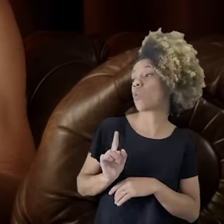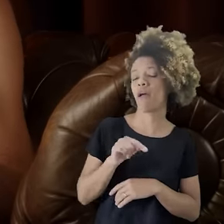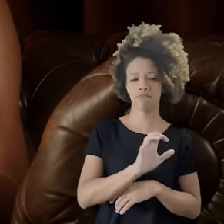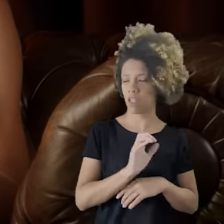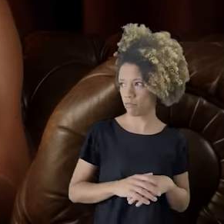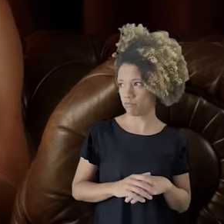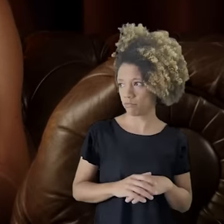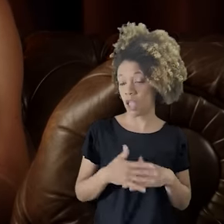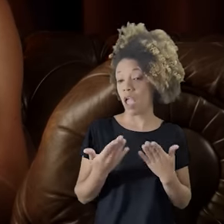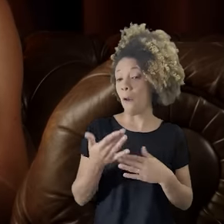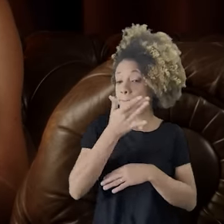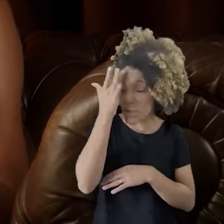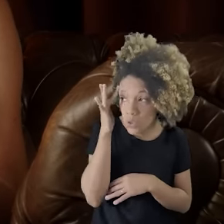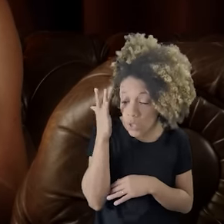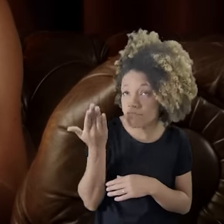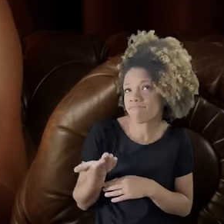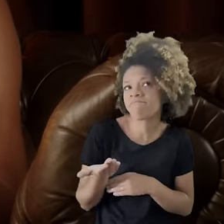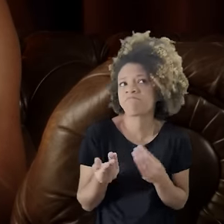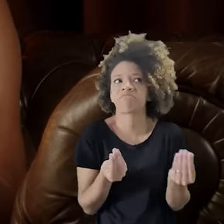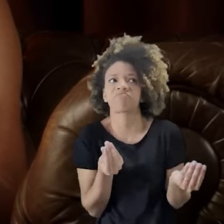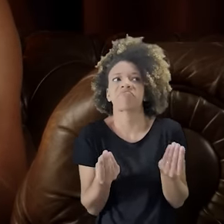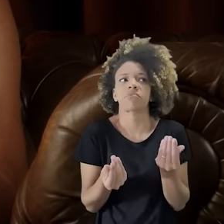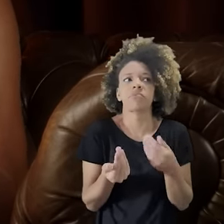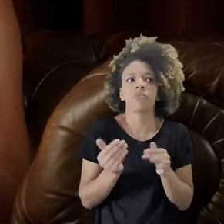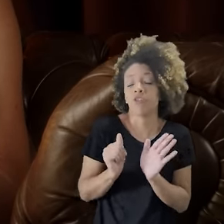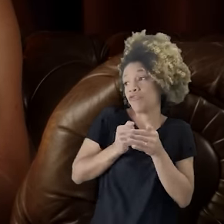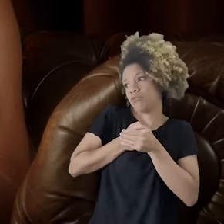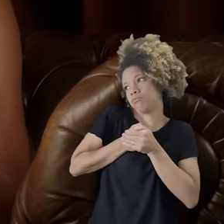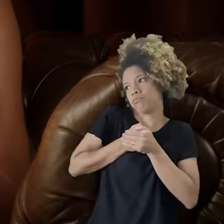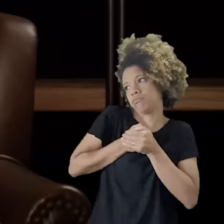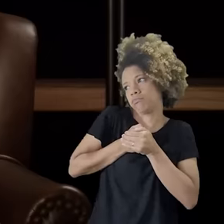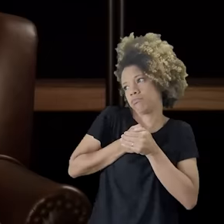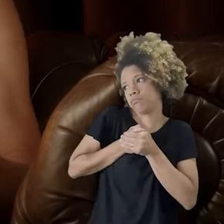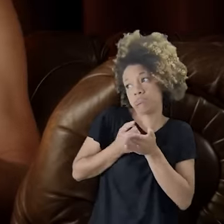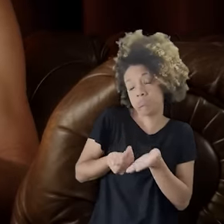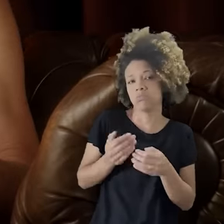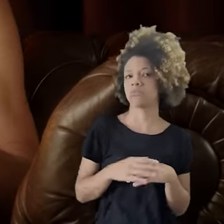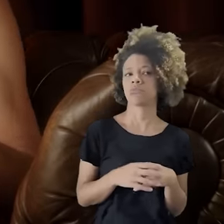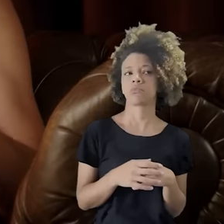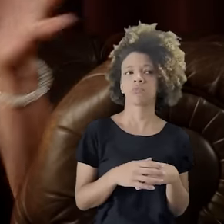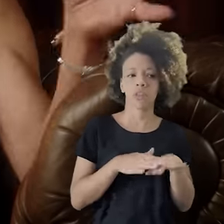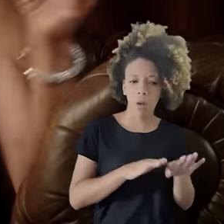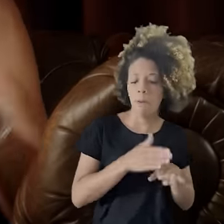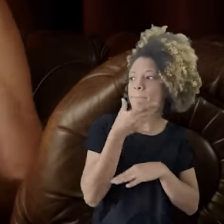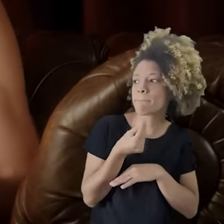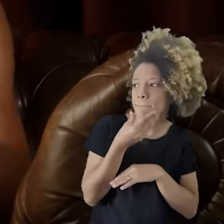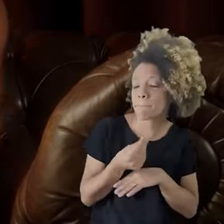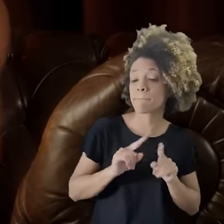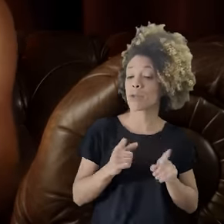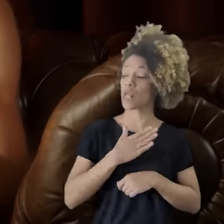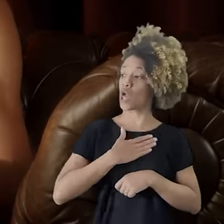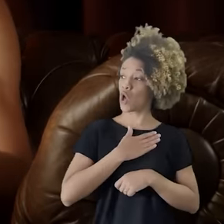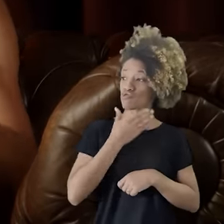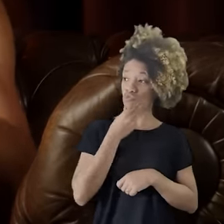ele é assim ele é uma pessoa que é ele é mais fechado né ele se comporta como homem e tal